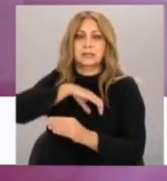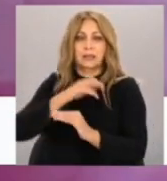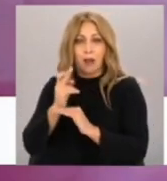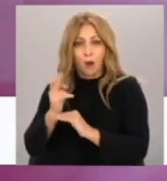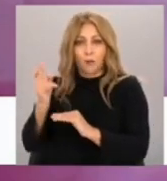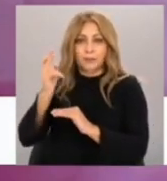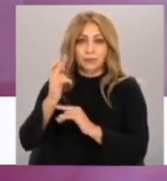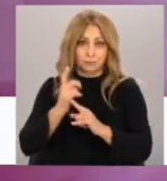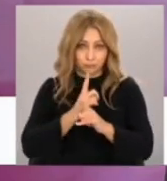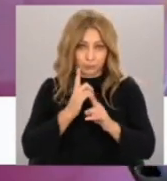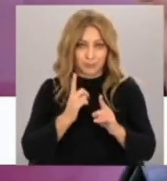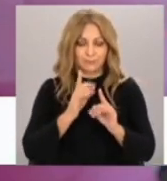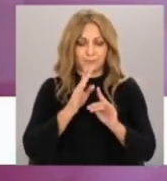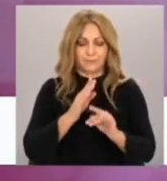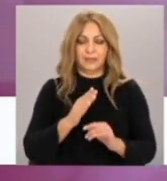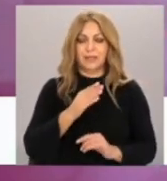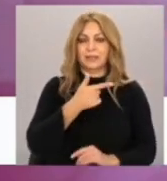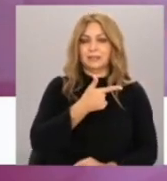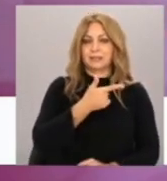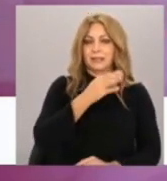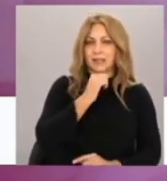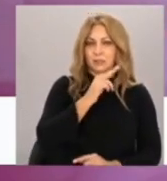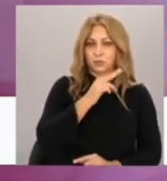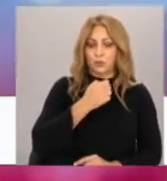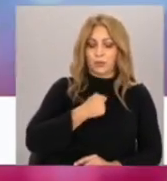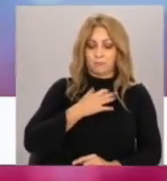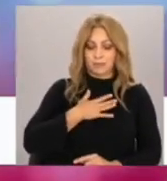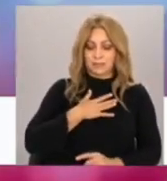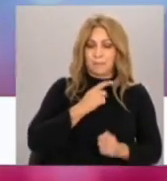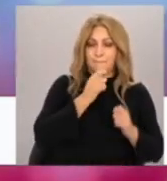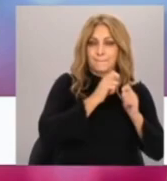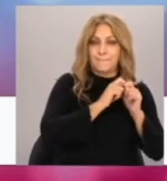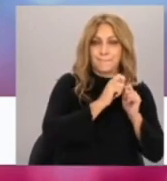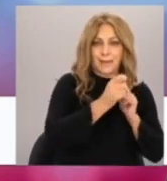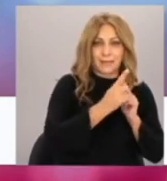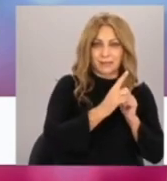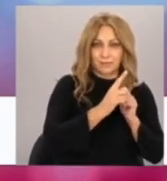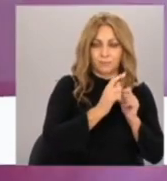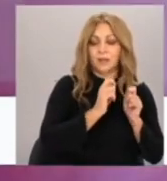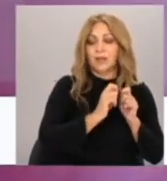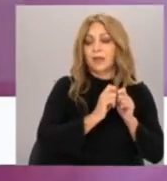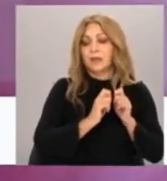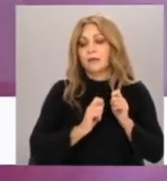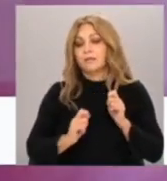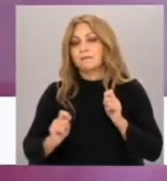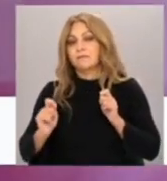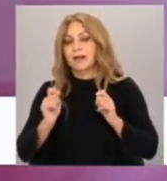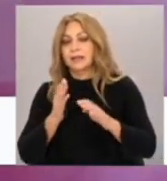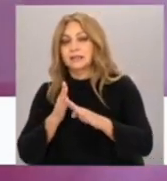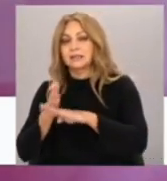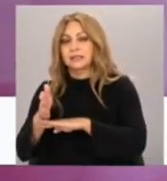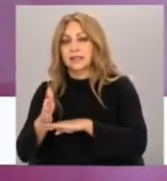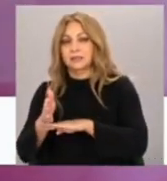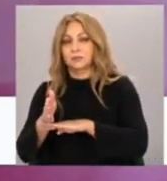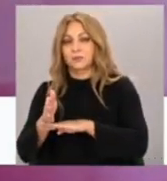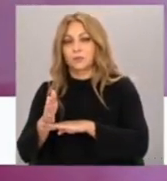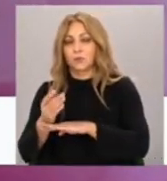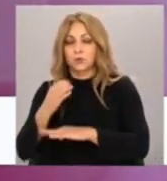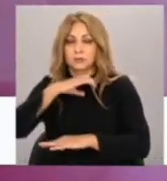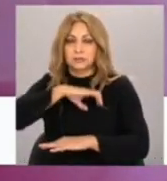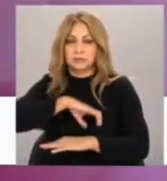ao passar a parte da TS o paga pela empresa pelo empregador diretamente para o salário do Trabalhador